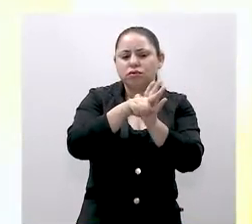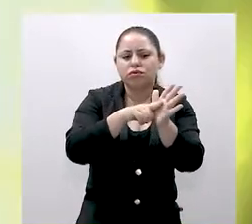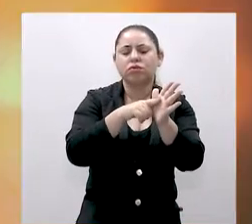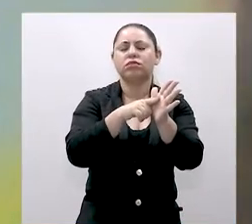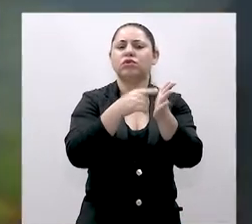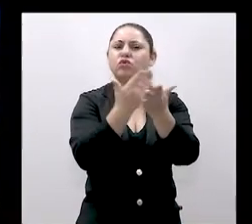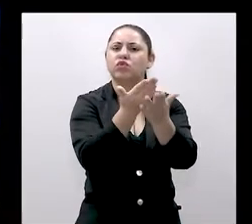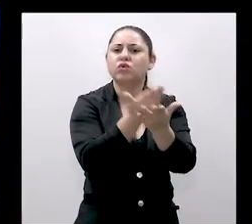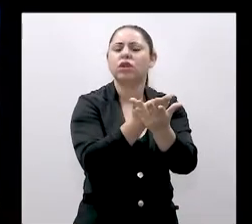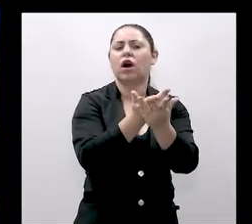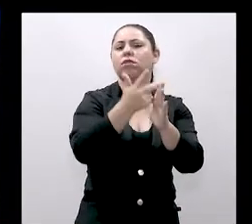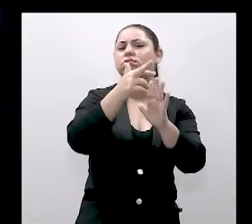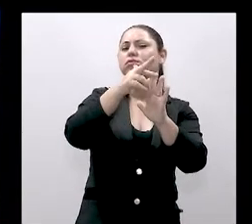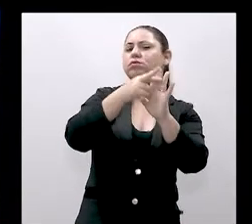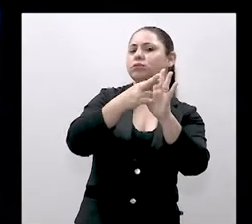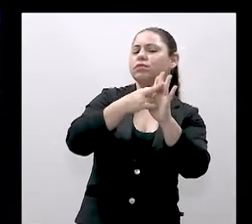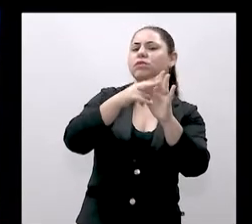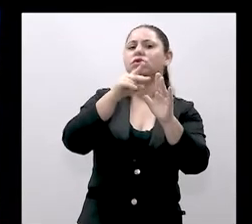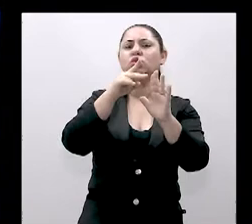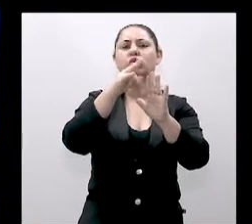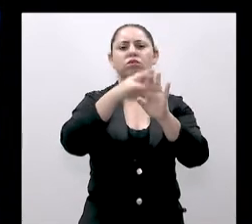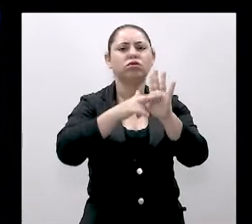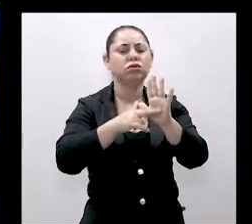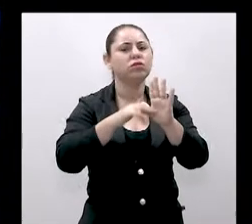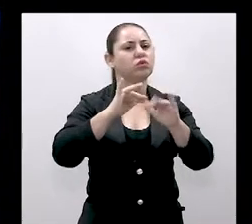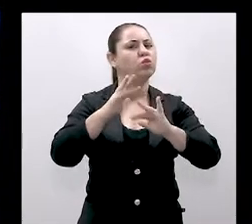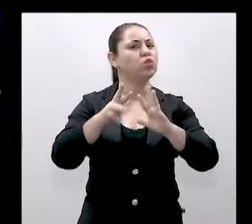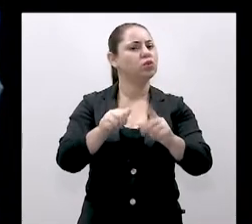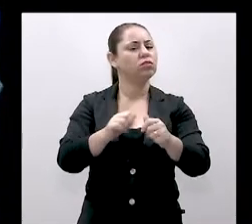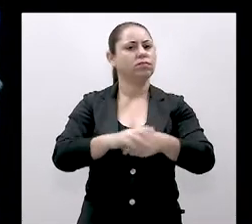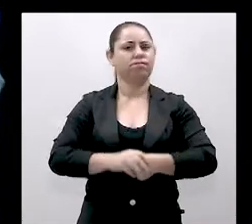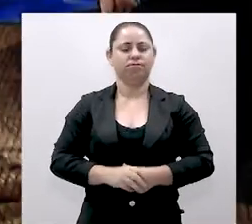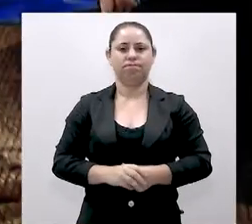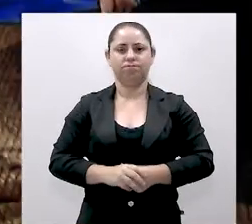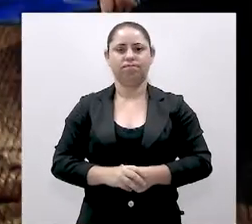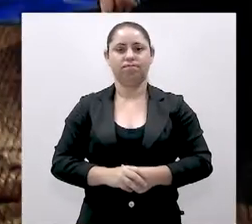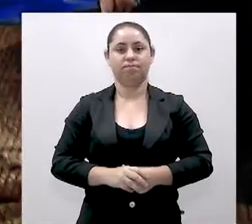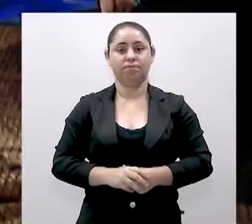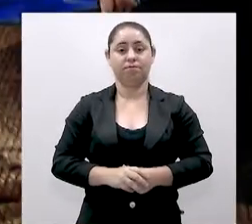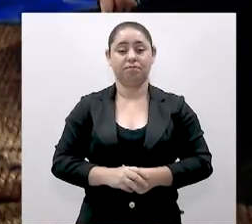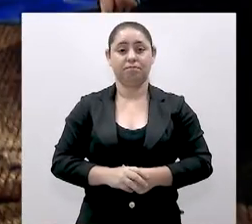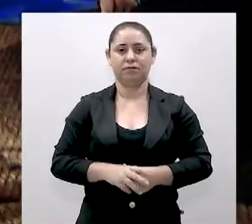a estudar Regimento esses negócios e Montamos um time é